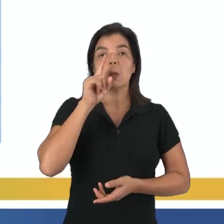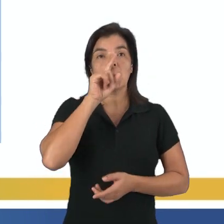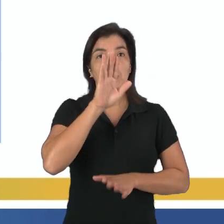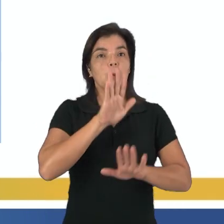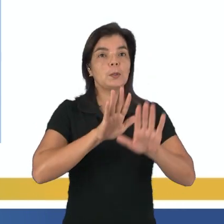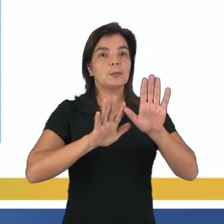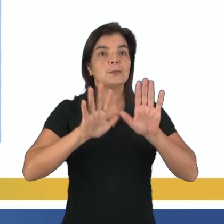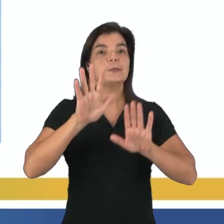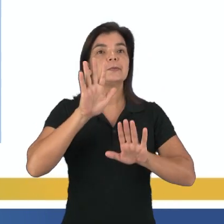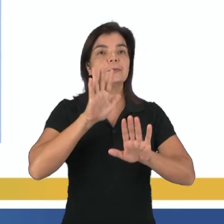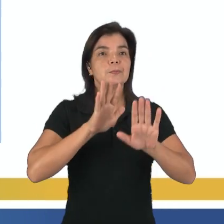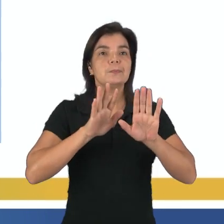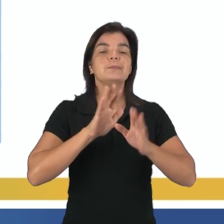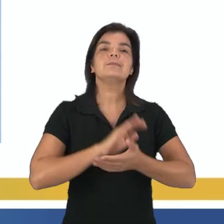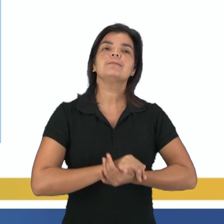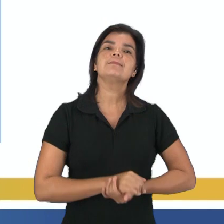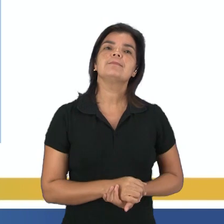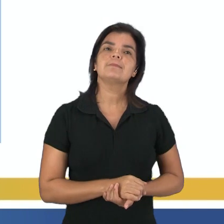Escolha